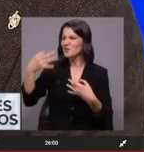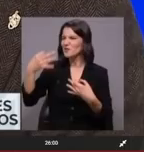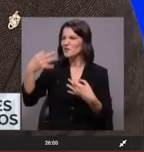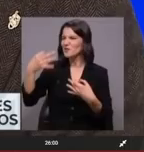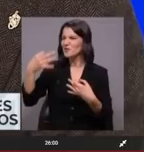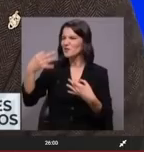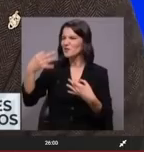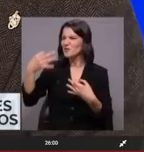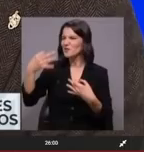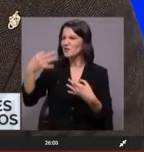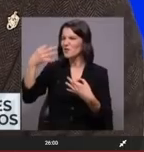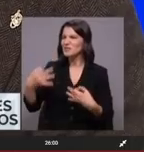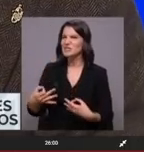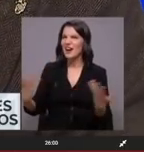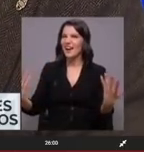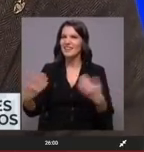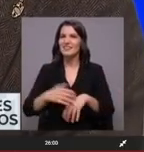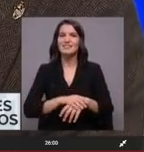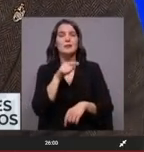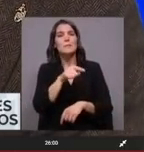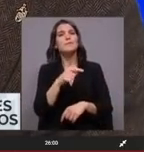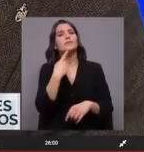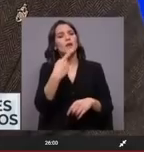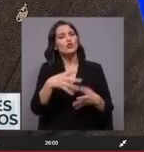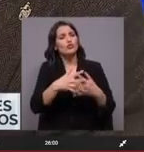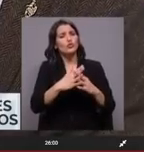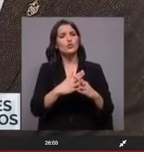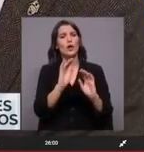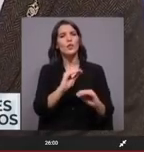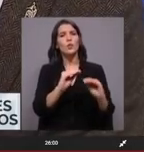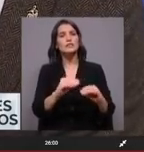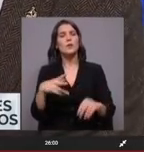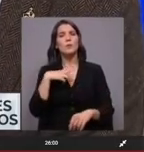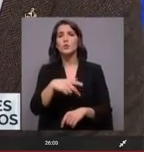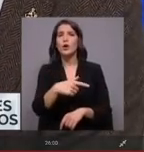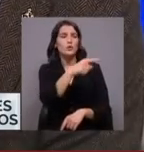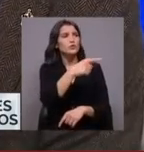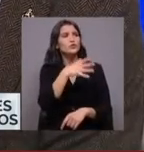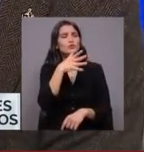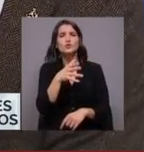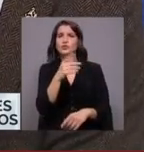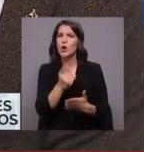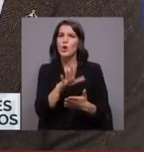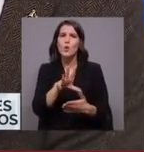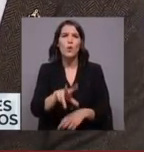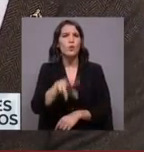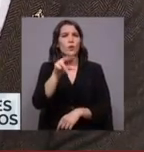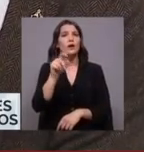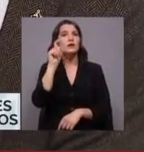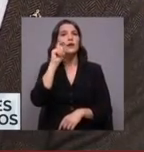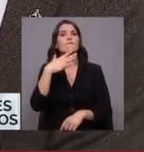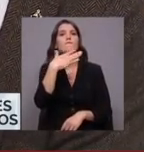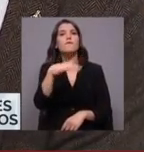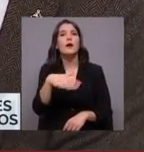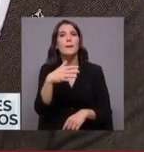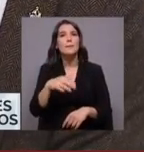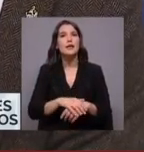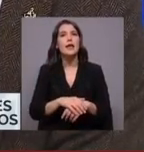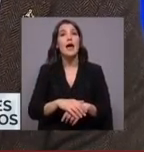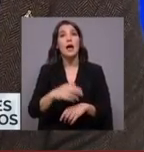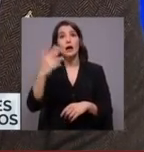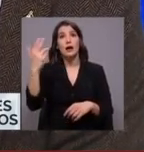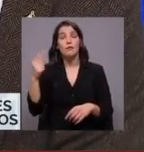a dissidência da minha um elemento estruturante da educação em Portugal e não viu não precisa filha de um rico investir vender a família Mesquita